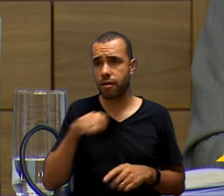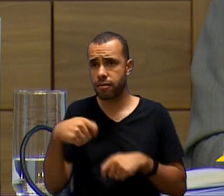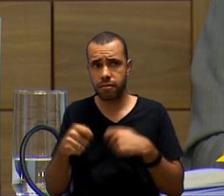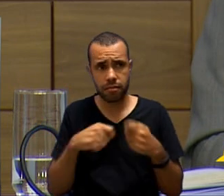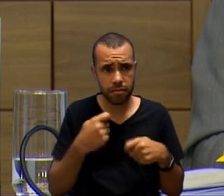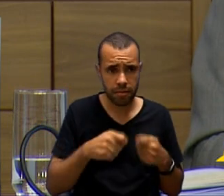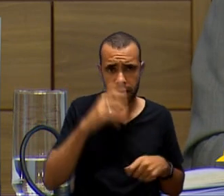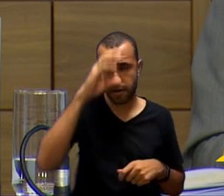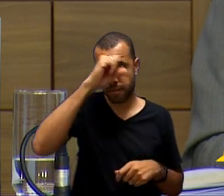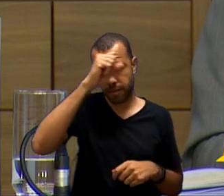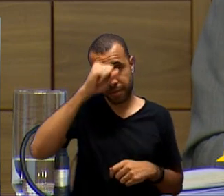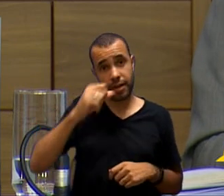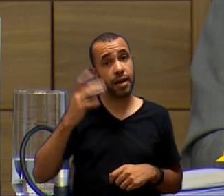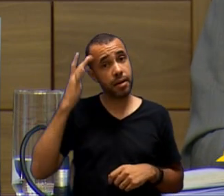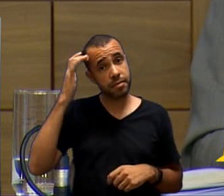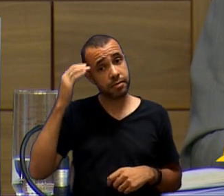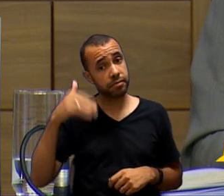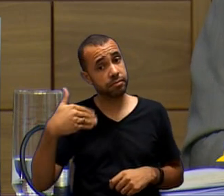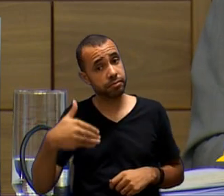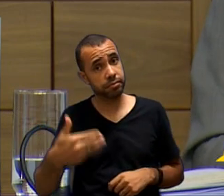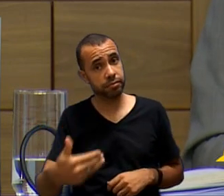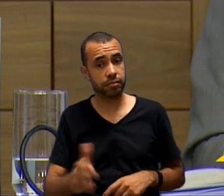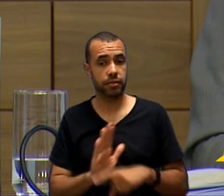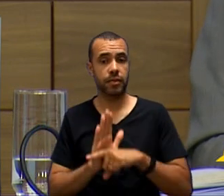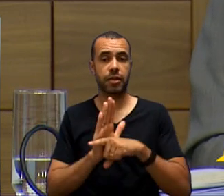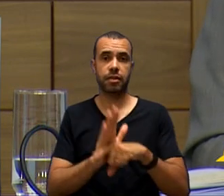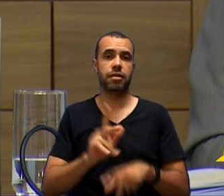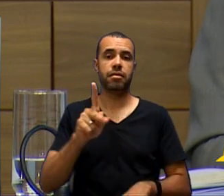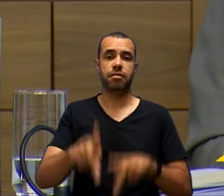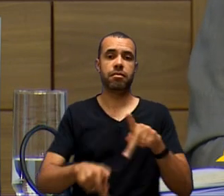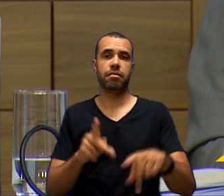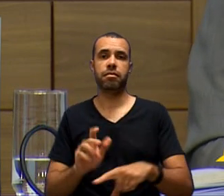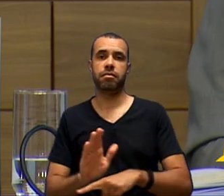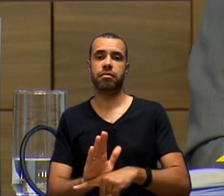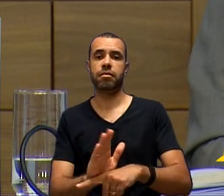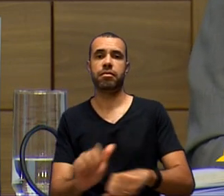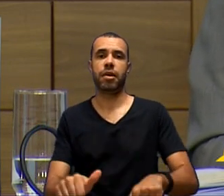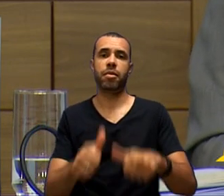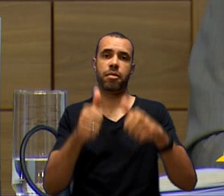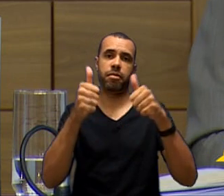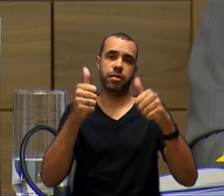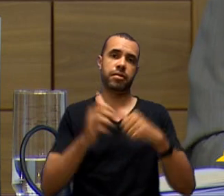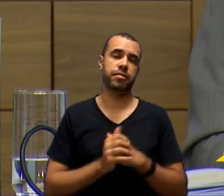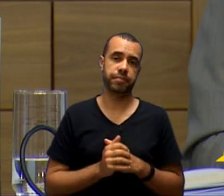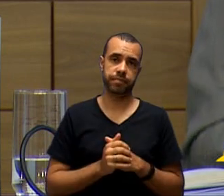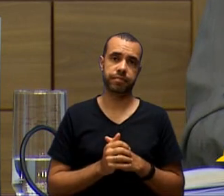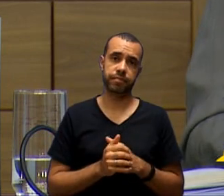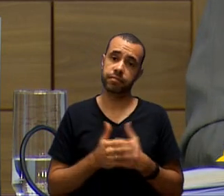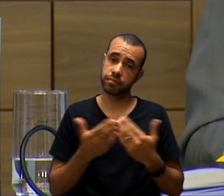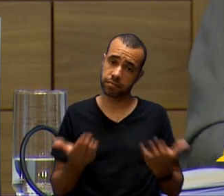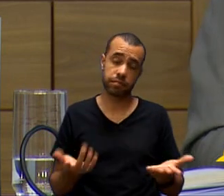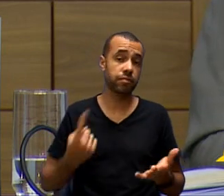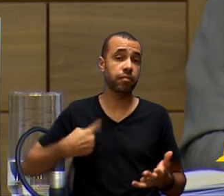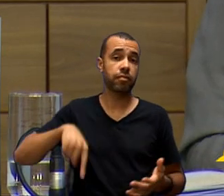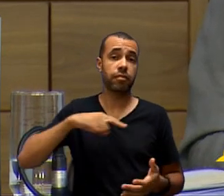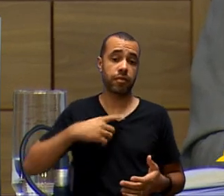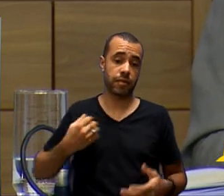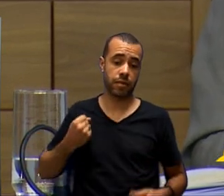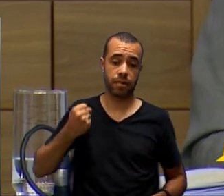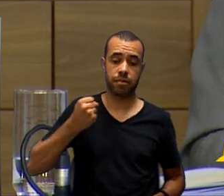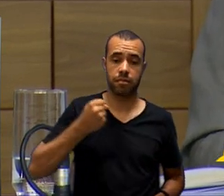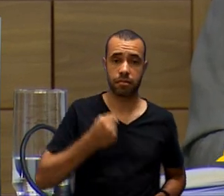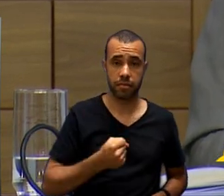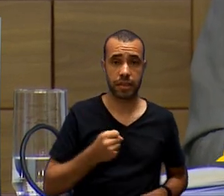vida do nosso povo. É para isso que nos colocamos aqui e é disso que nós esperamos de